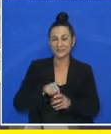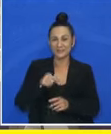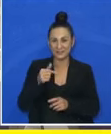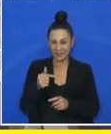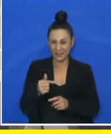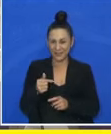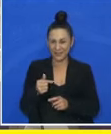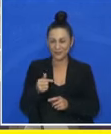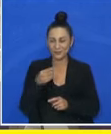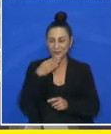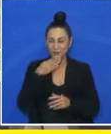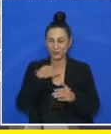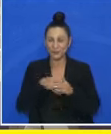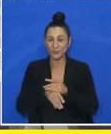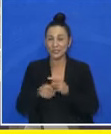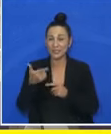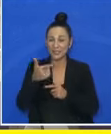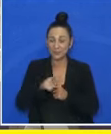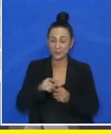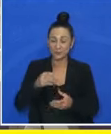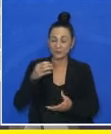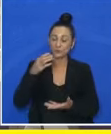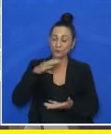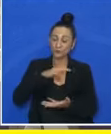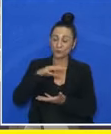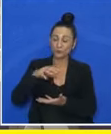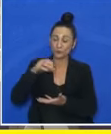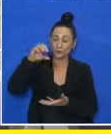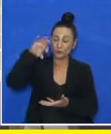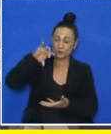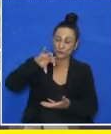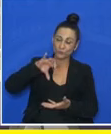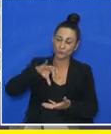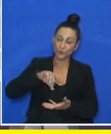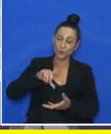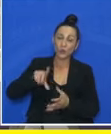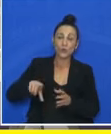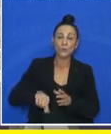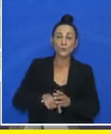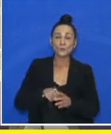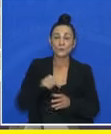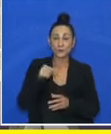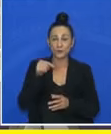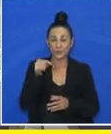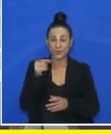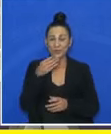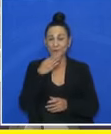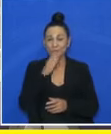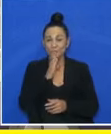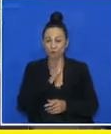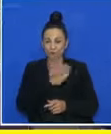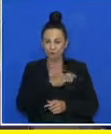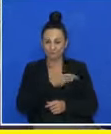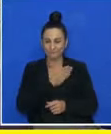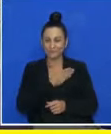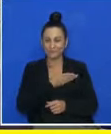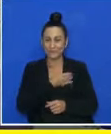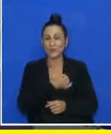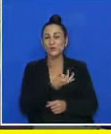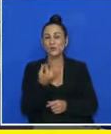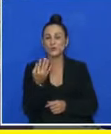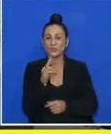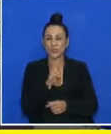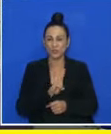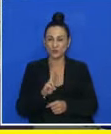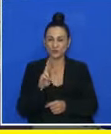as 7 dezenas da Time Mania. Em seguida, o globo será reabastecido para a realização do sorteio do Time do Coração, que possui o